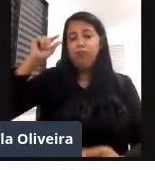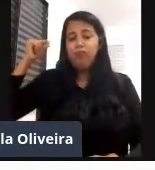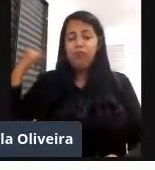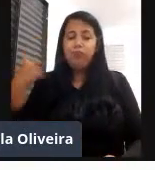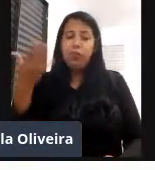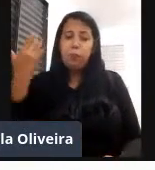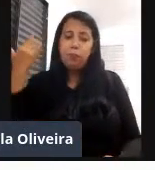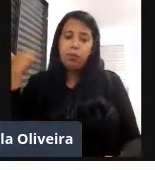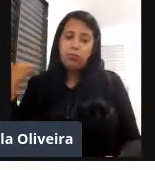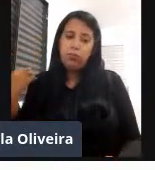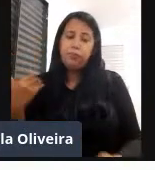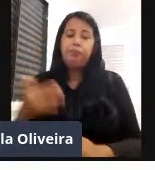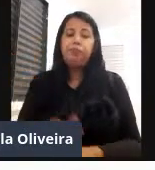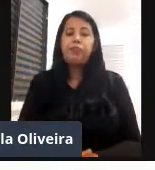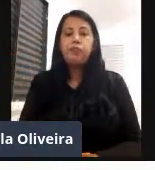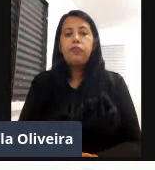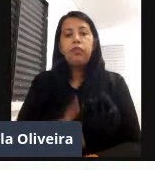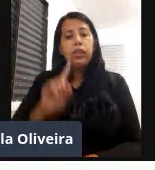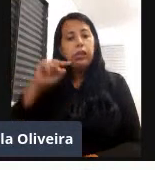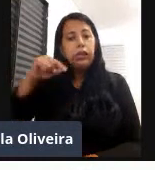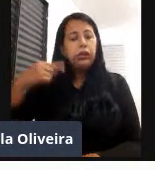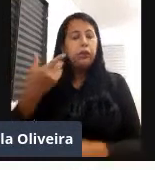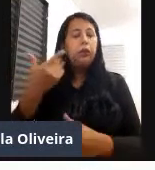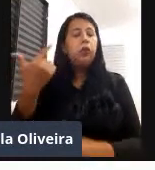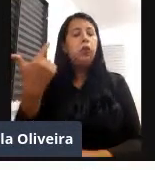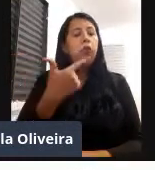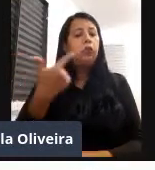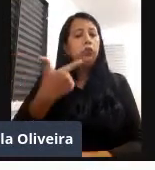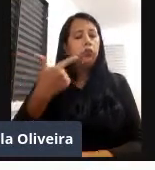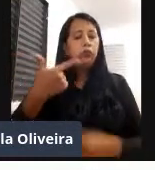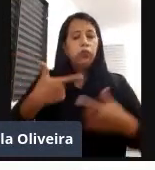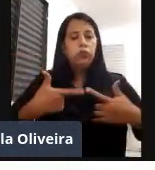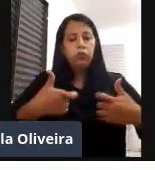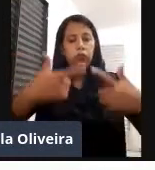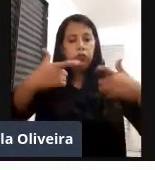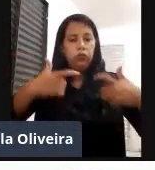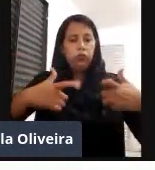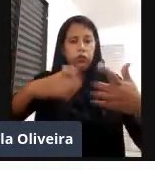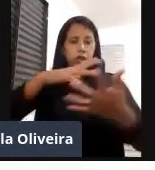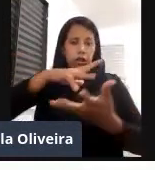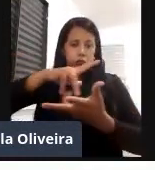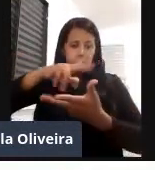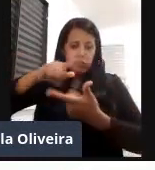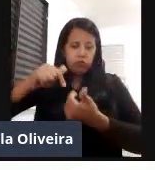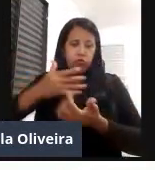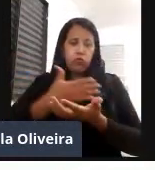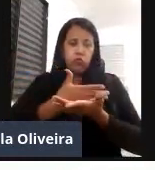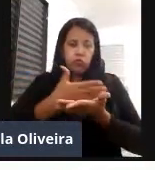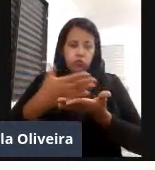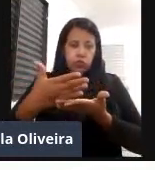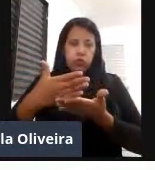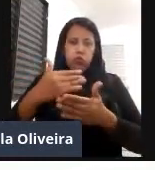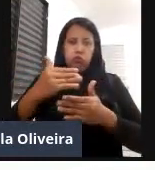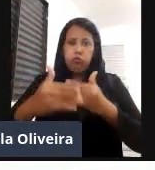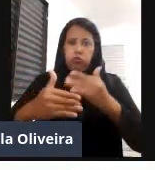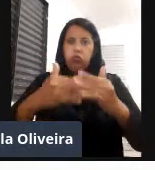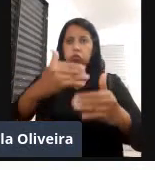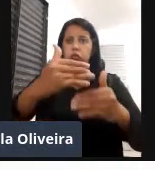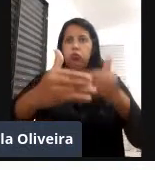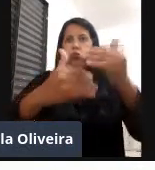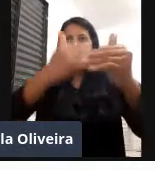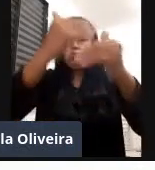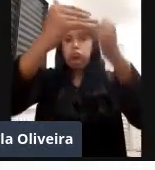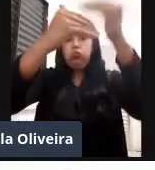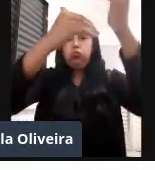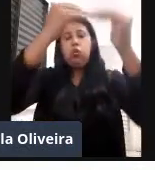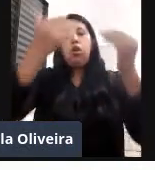quando vem a Segunda Guerra Mundial, aí quando vem essa, que foi possibilitado mais ainda ali depois da